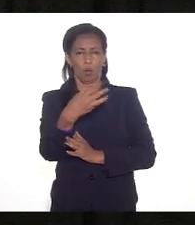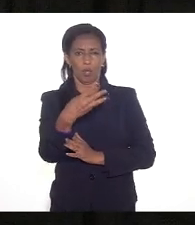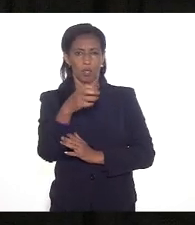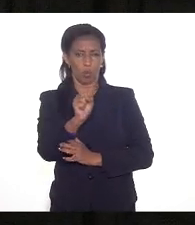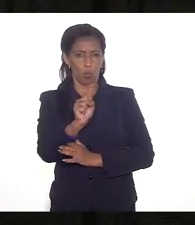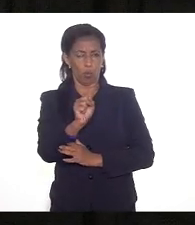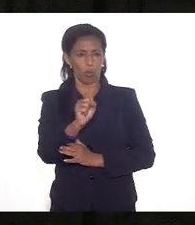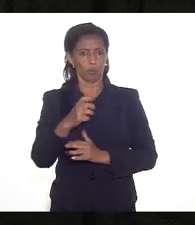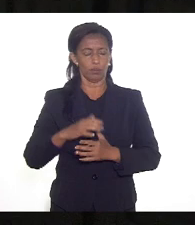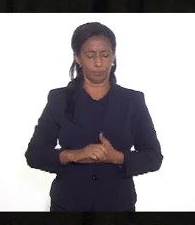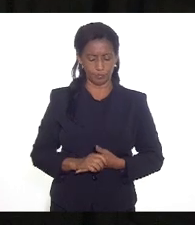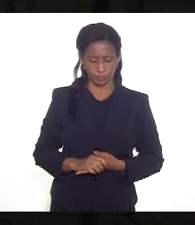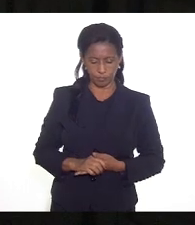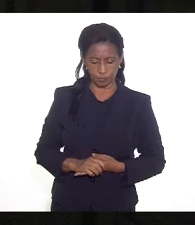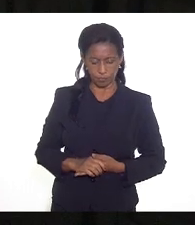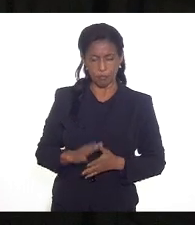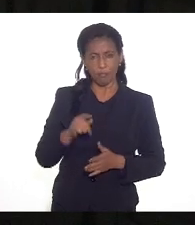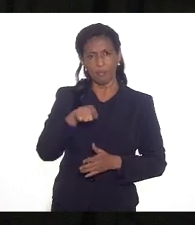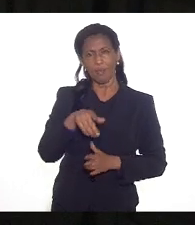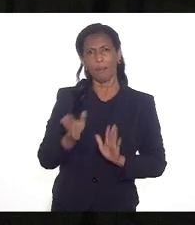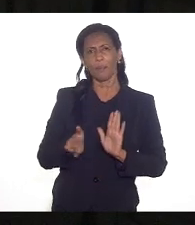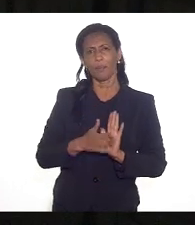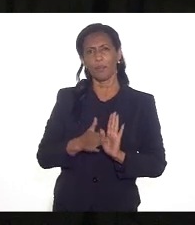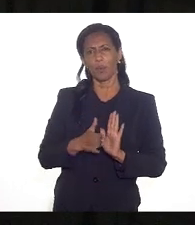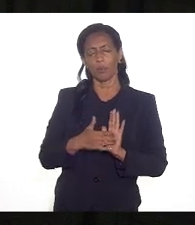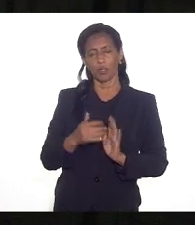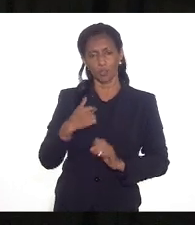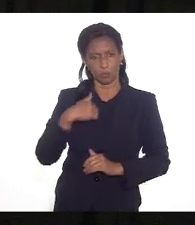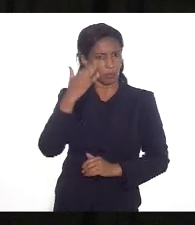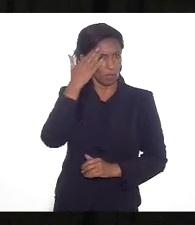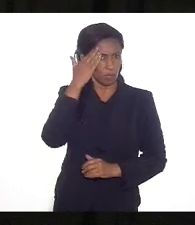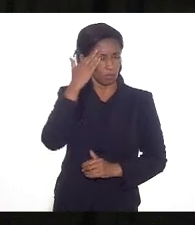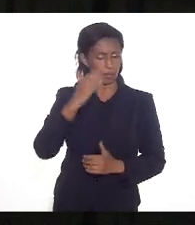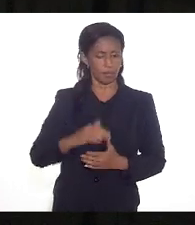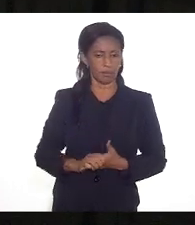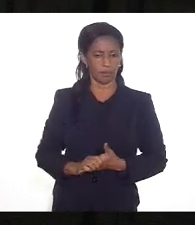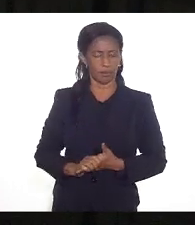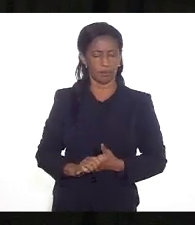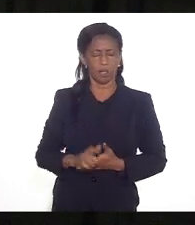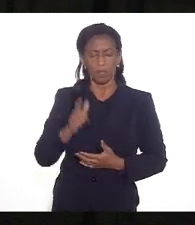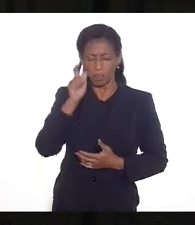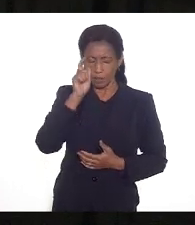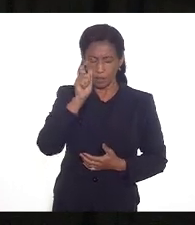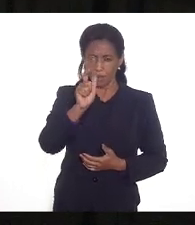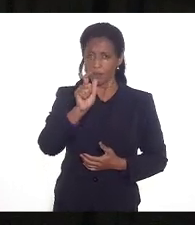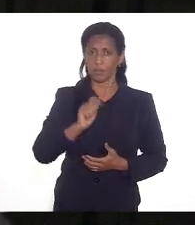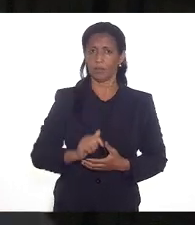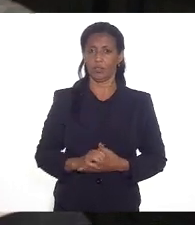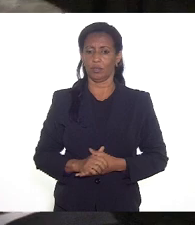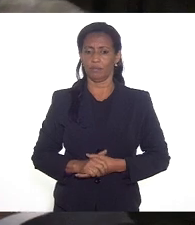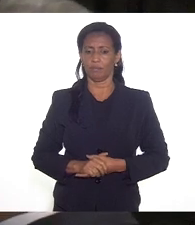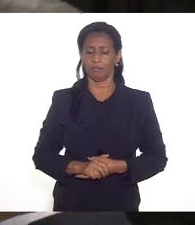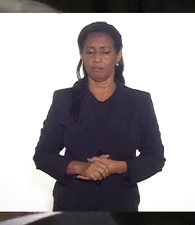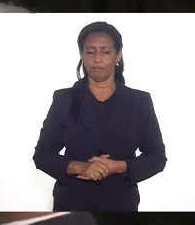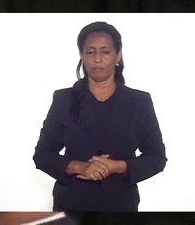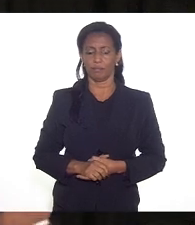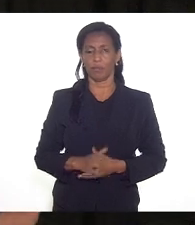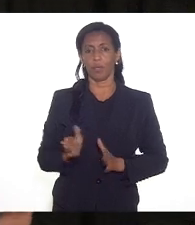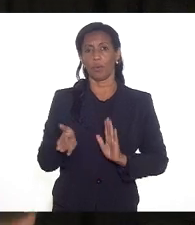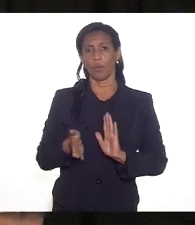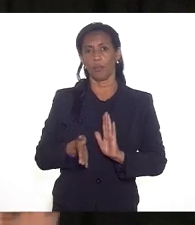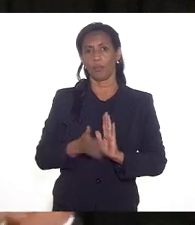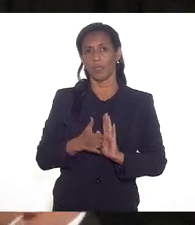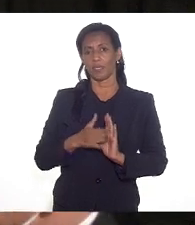O que é uma proposta no meu entendimento muito interessante o